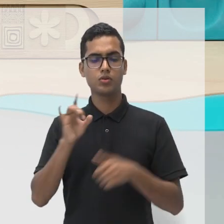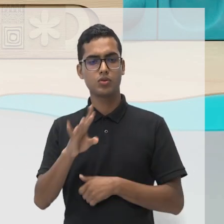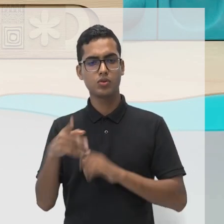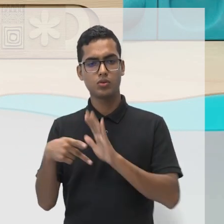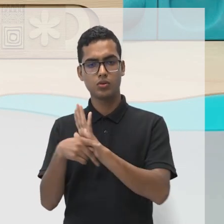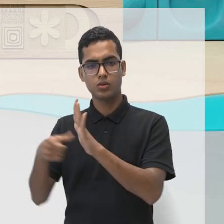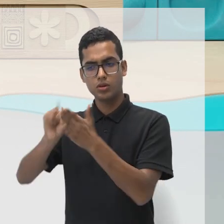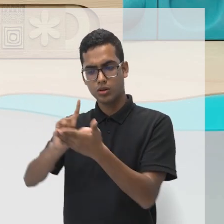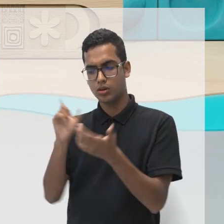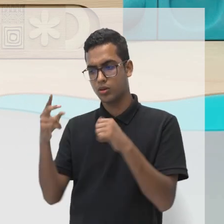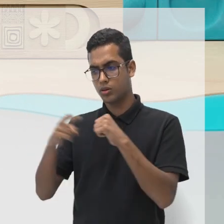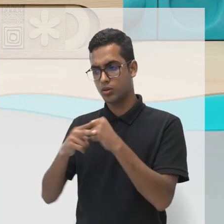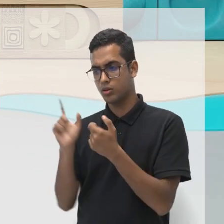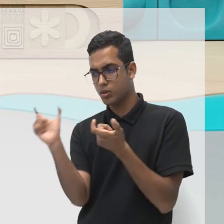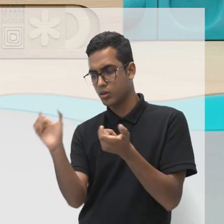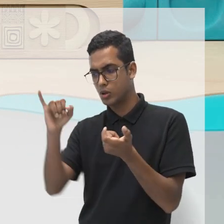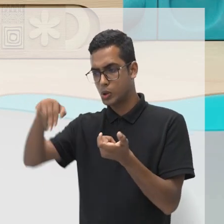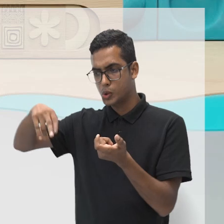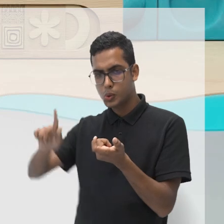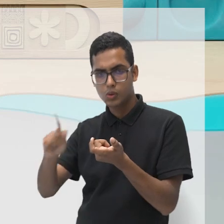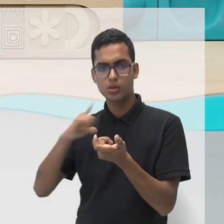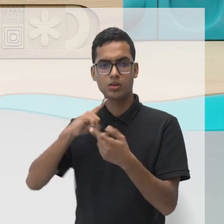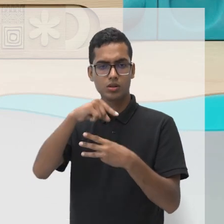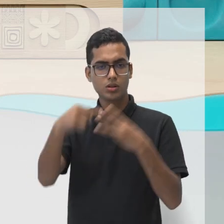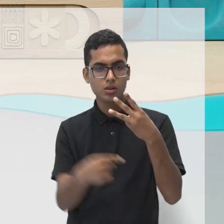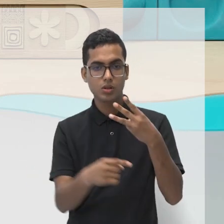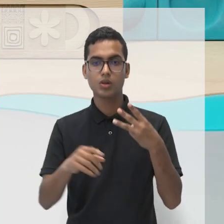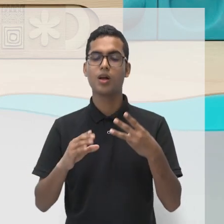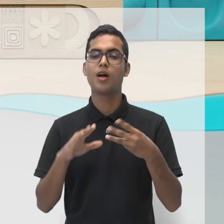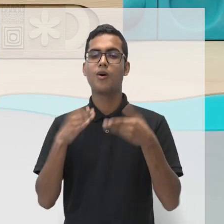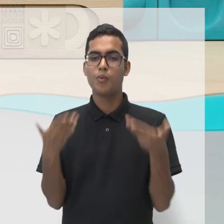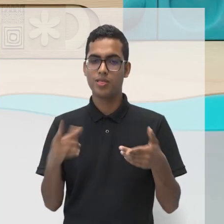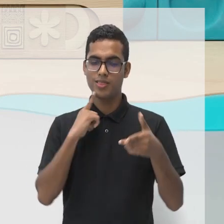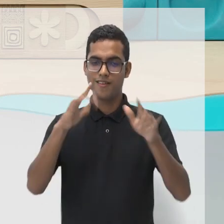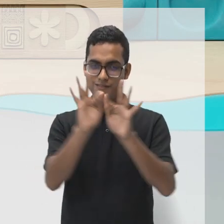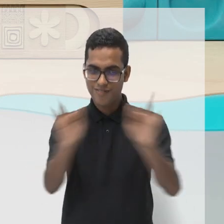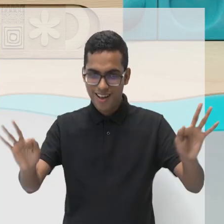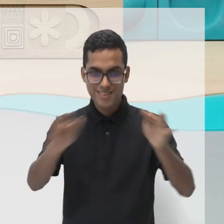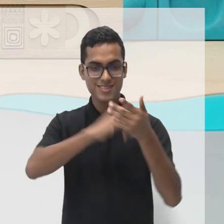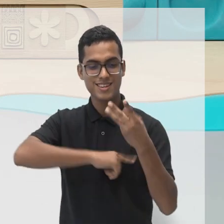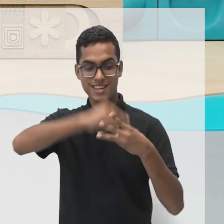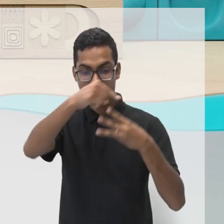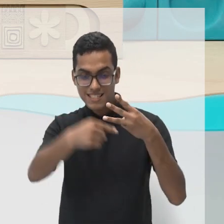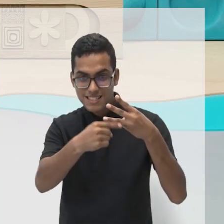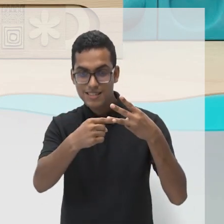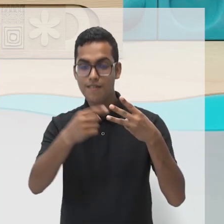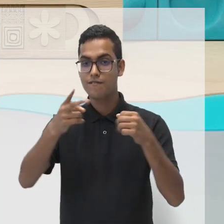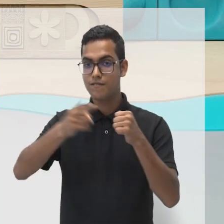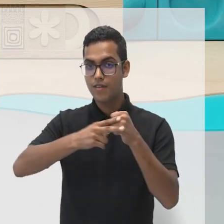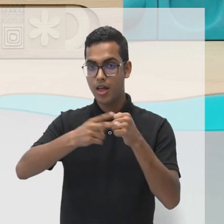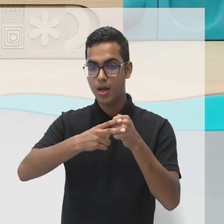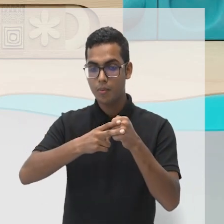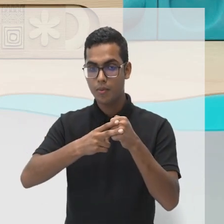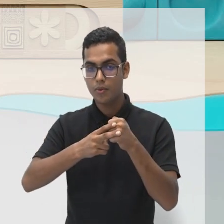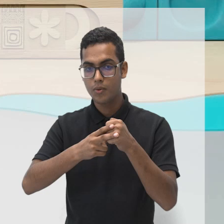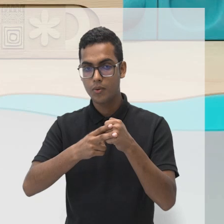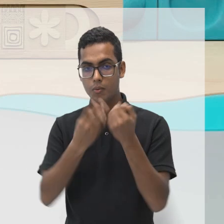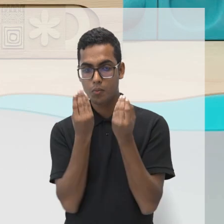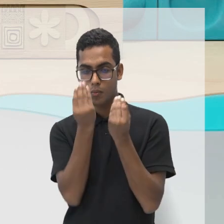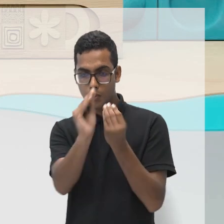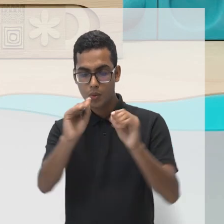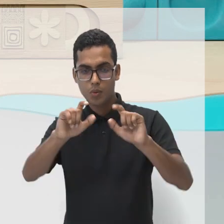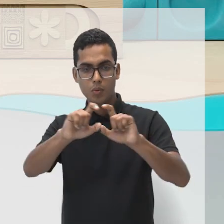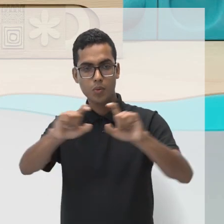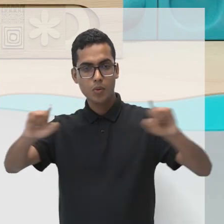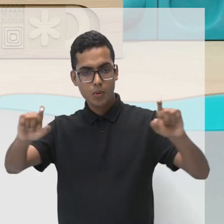quando eu tenho, antes desse verbo com ing, eu tenho o verbo prefer, like or love. Um desses três verbos. Se eu tiver um